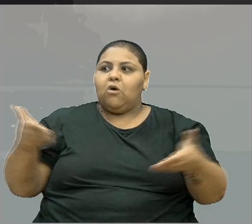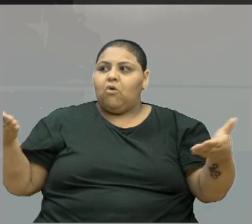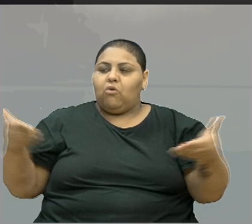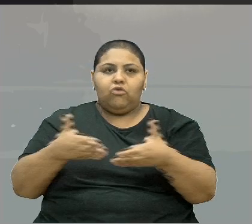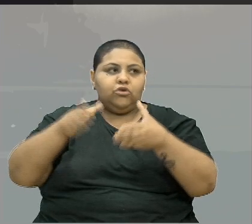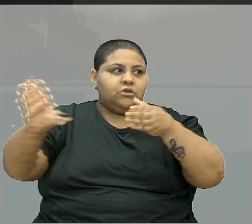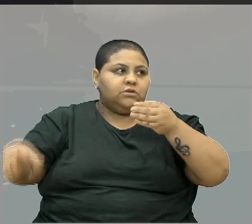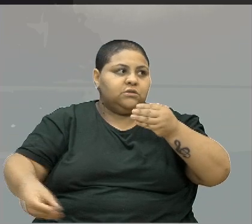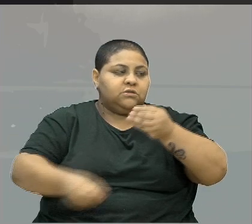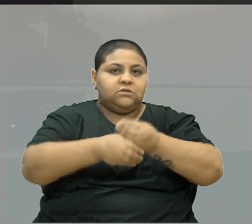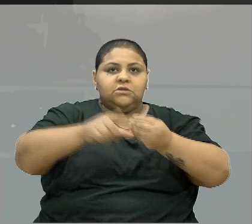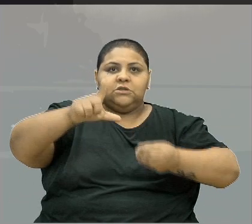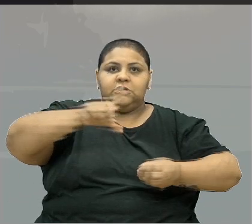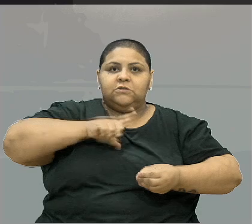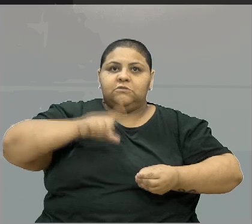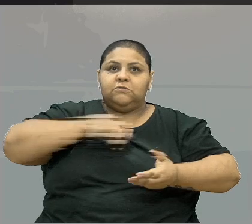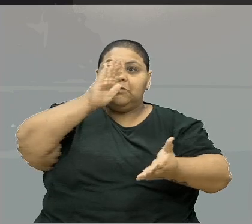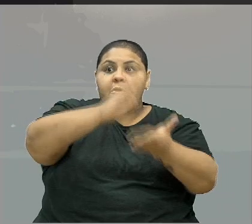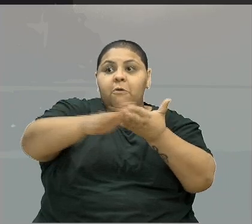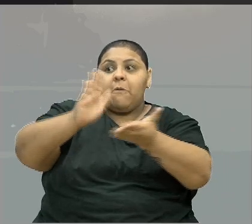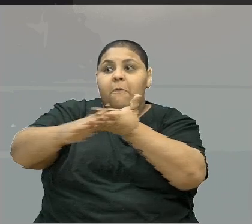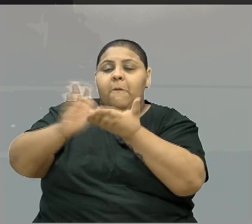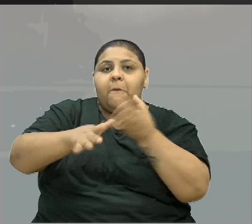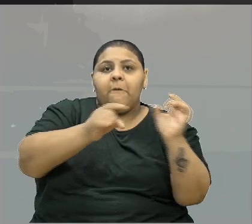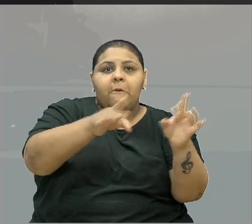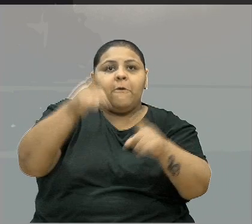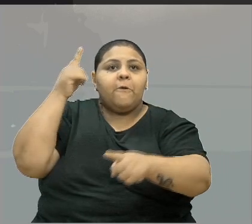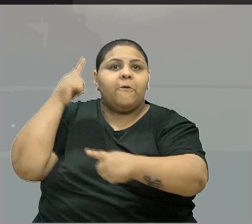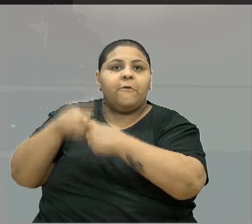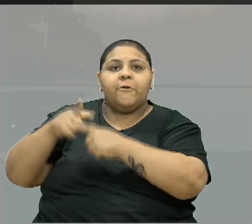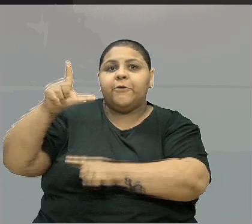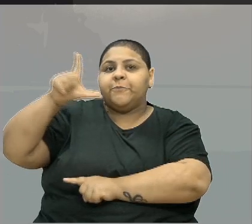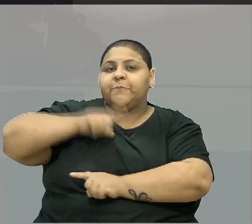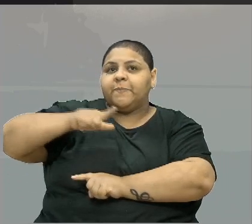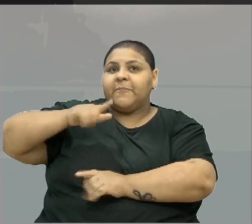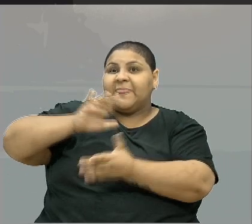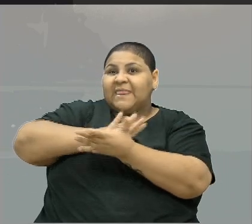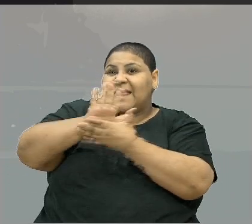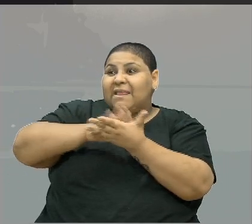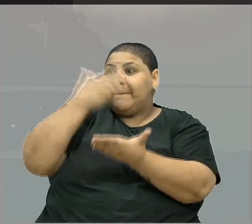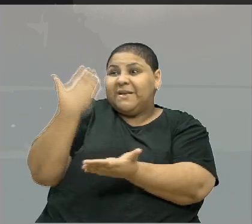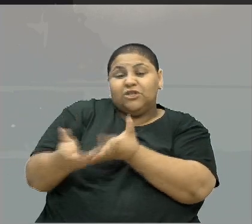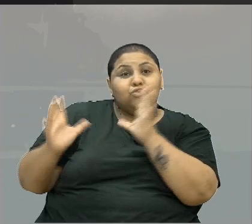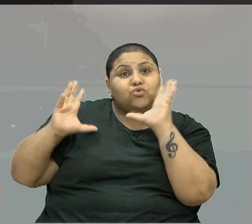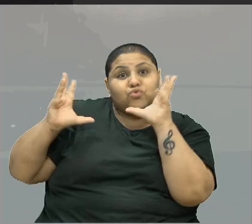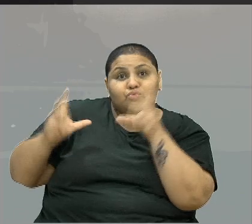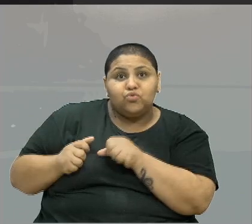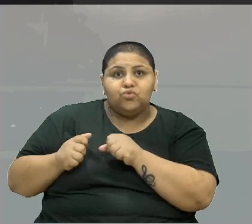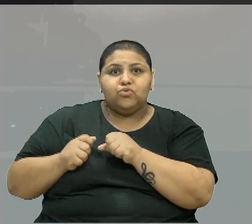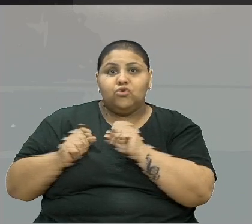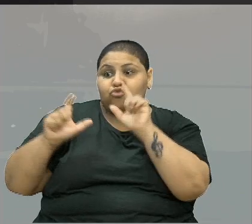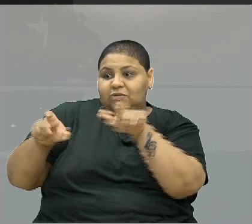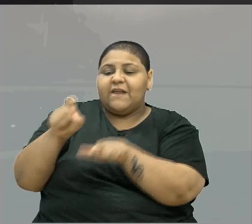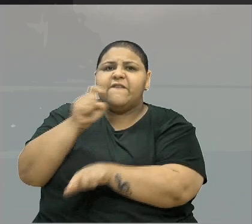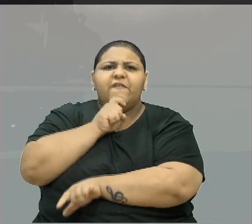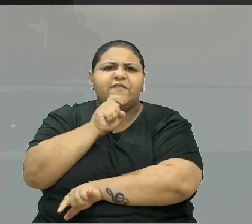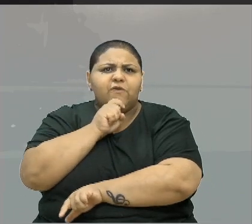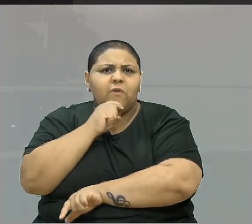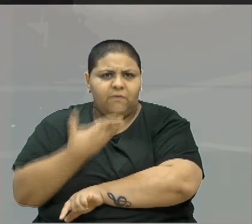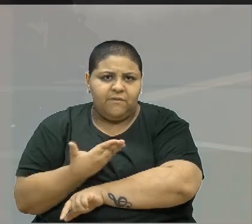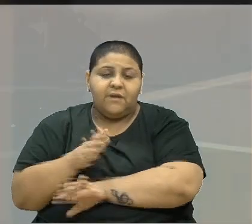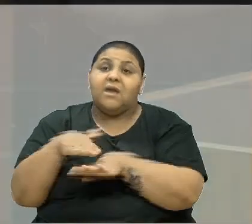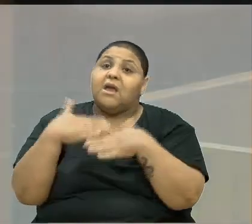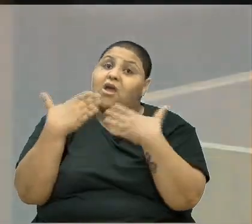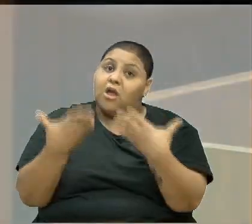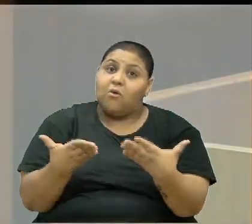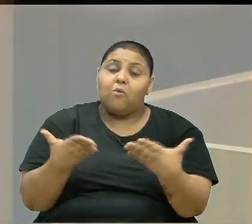desabastecida, não tinha mercadoria para ser vendida. Por quê? Porque eles não tinham mais nada, tinham perdido tudo nas câmaras frias. Então eu